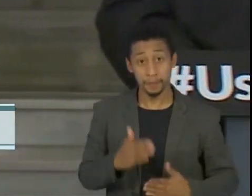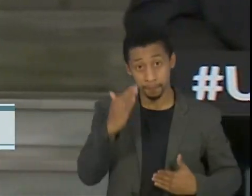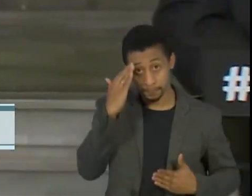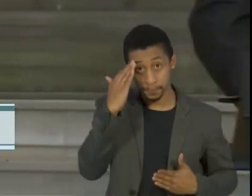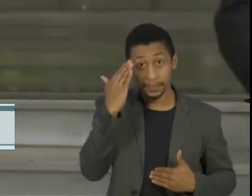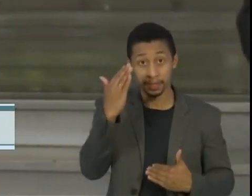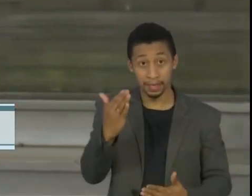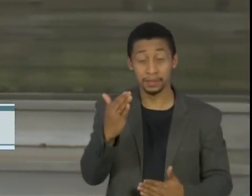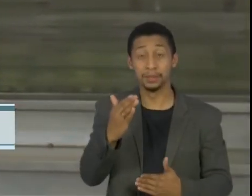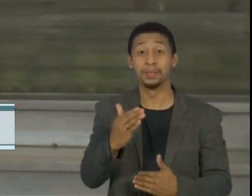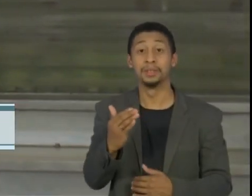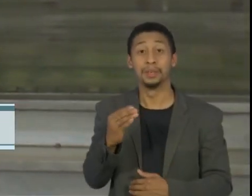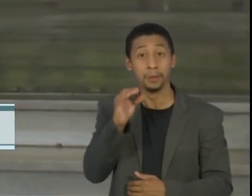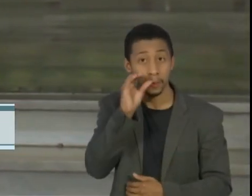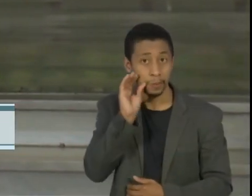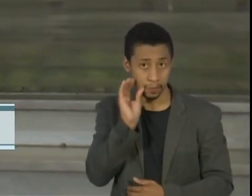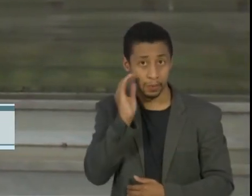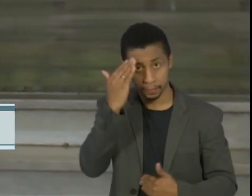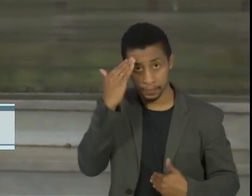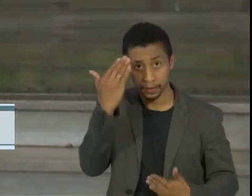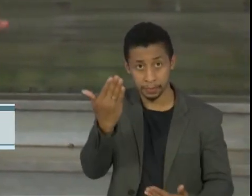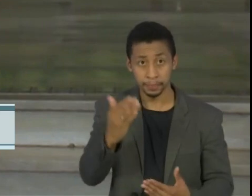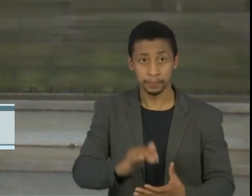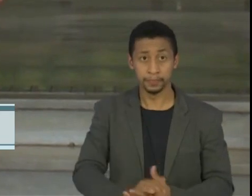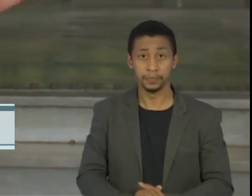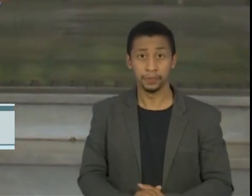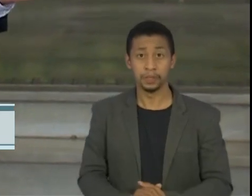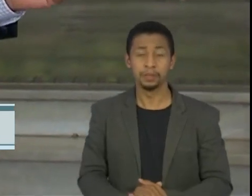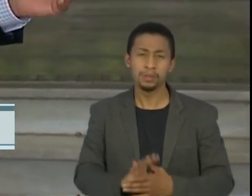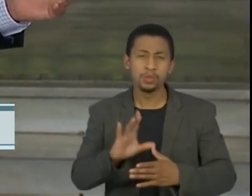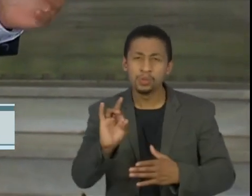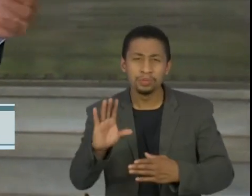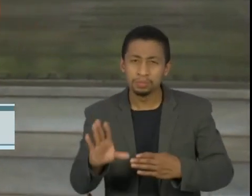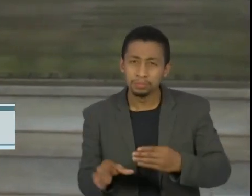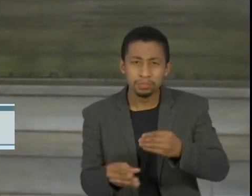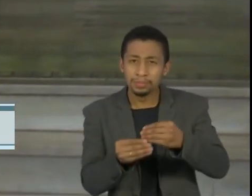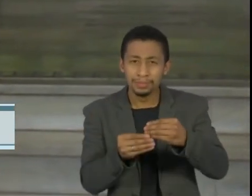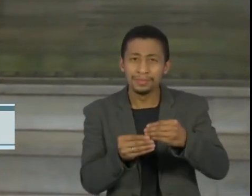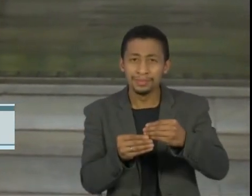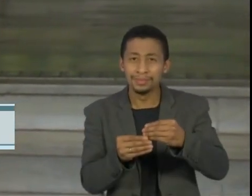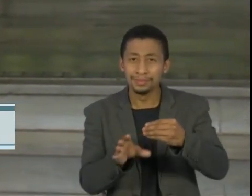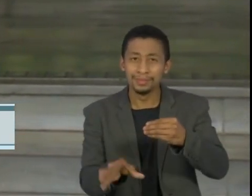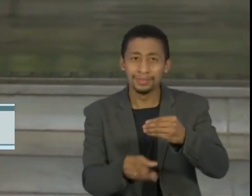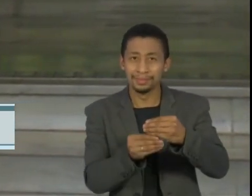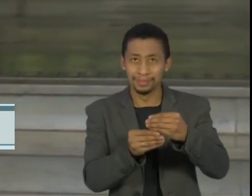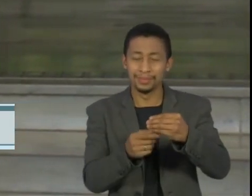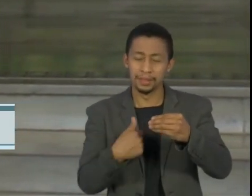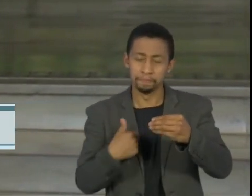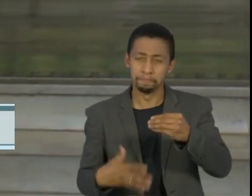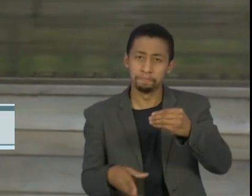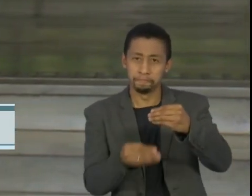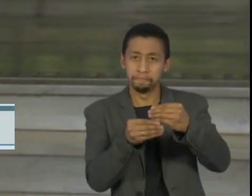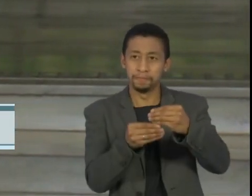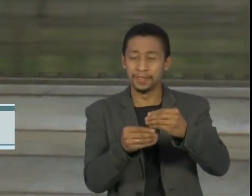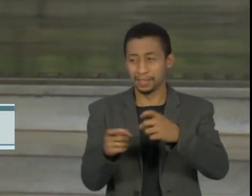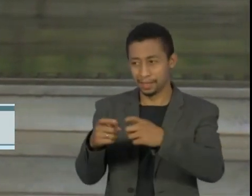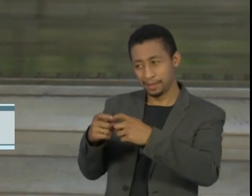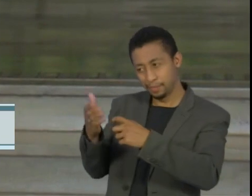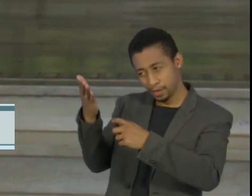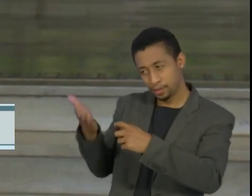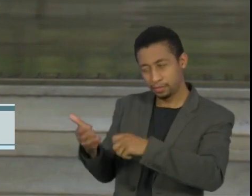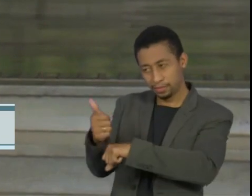Guerra. Eduarda, em relação à última pergunta, aliás, apenas complementando, vou tomar a liberdade aqui de complementar um médico, mas